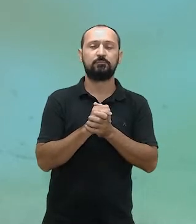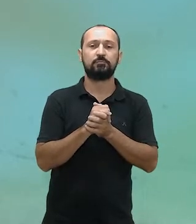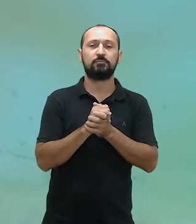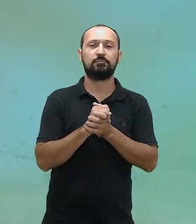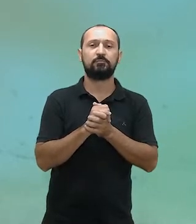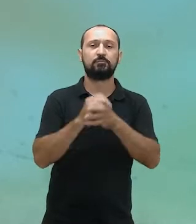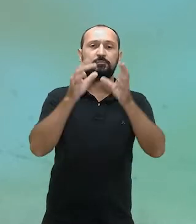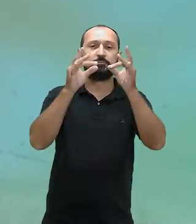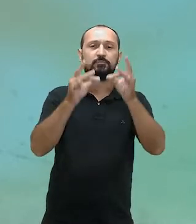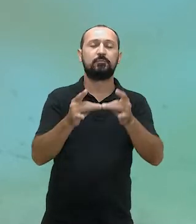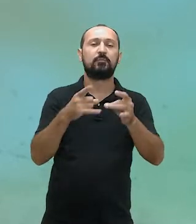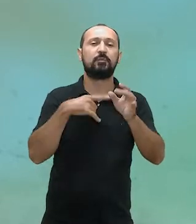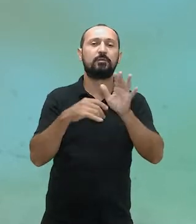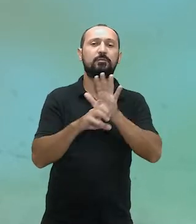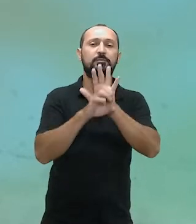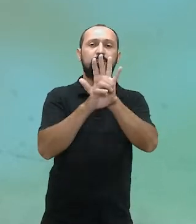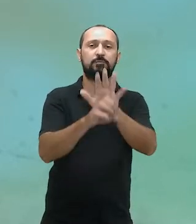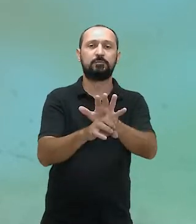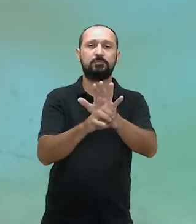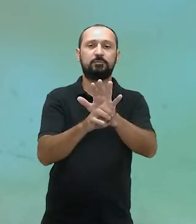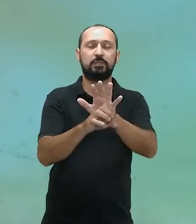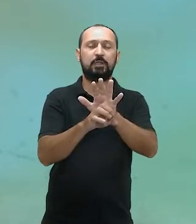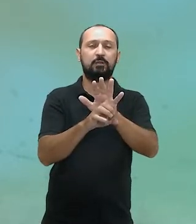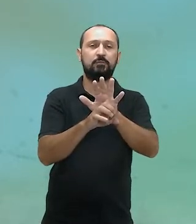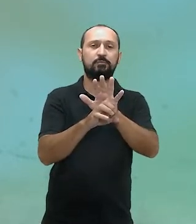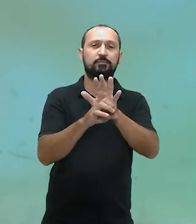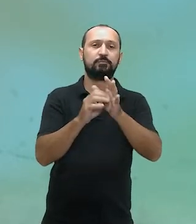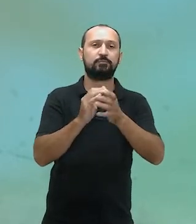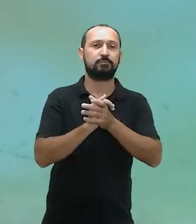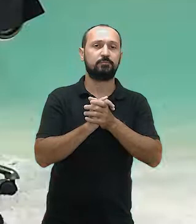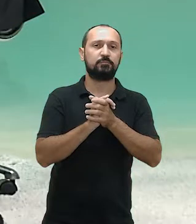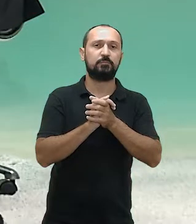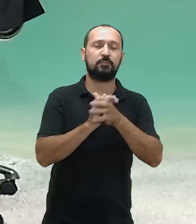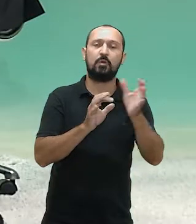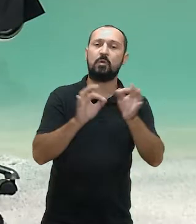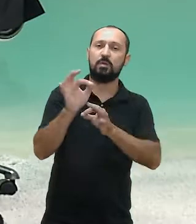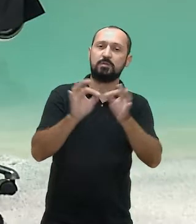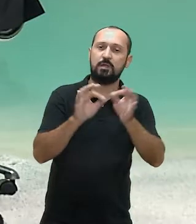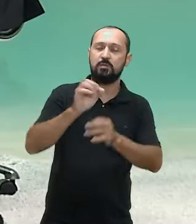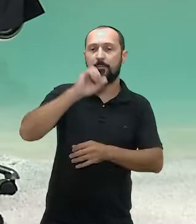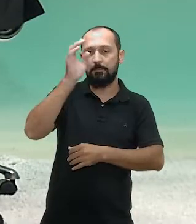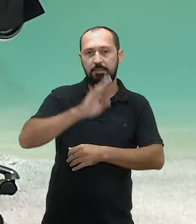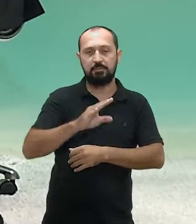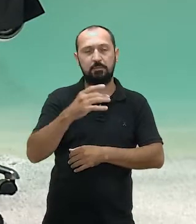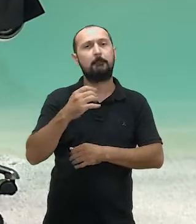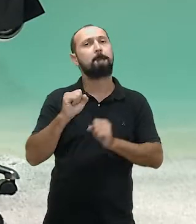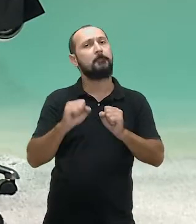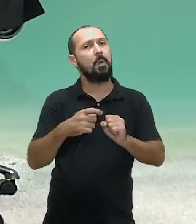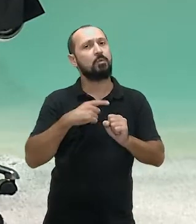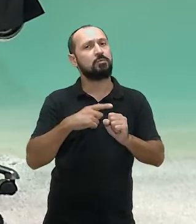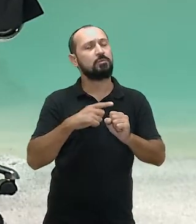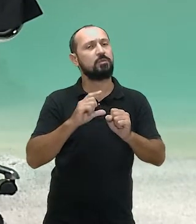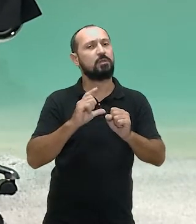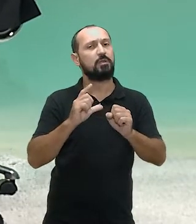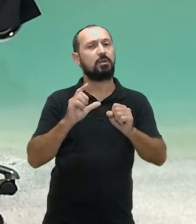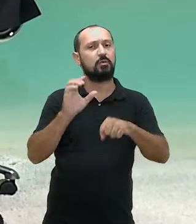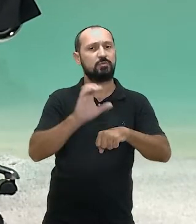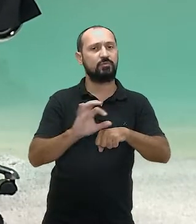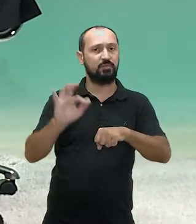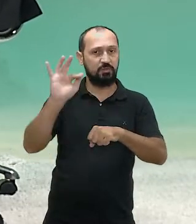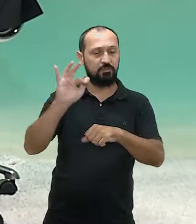que esse modelo orçamentário ele é desenhado no Brasil? Eu imagino que seja pela Constituição Federal.